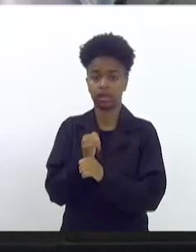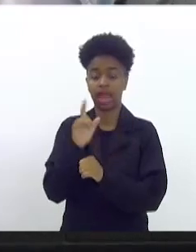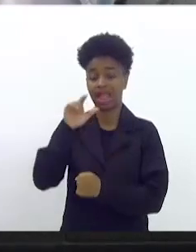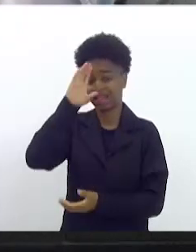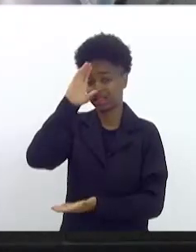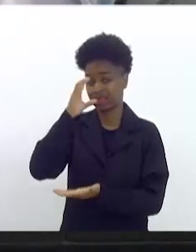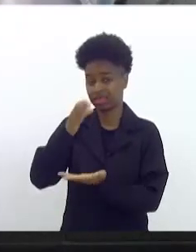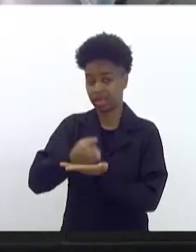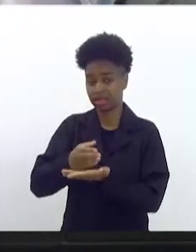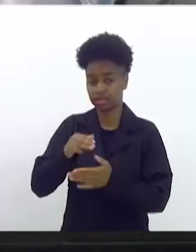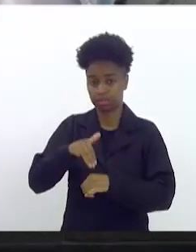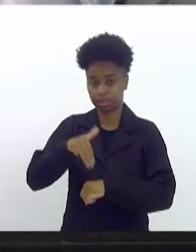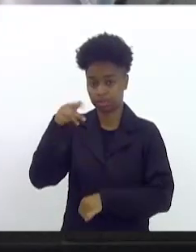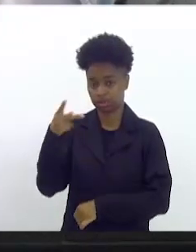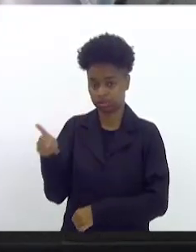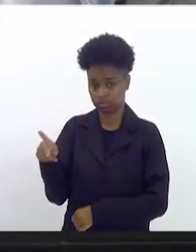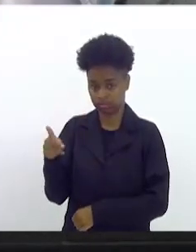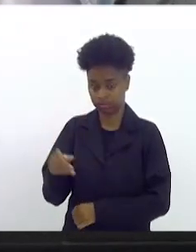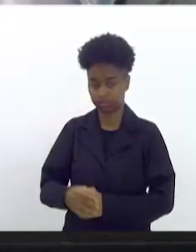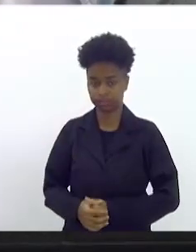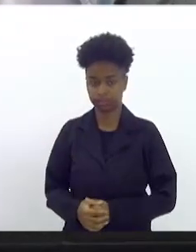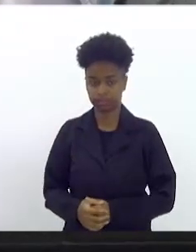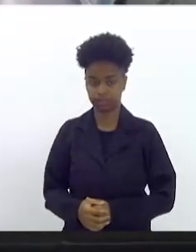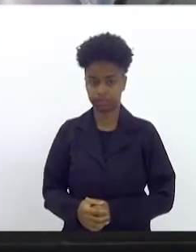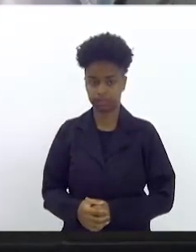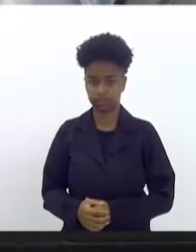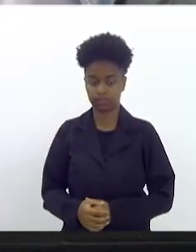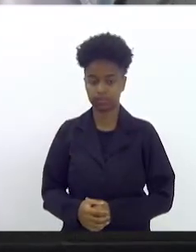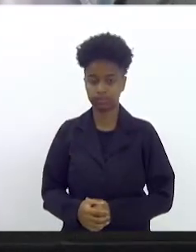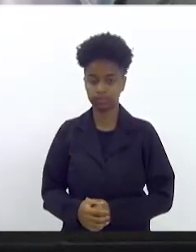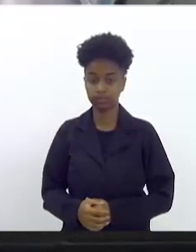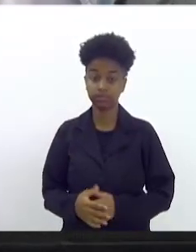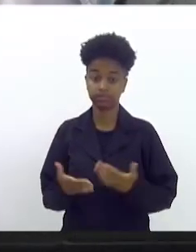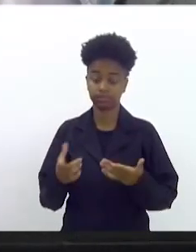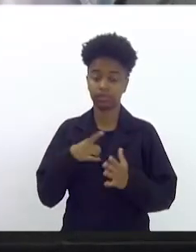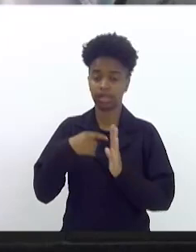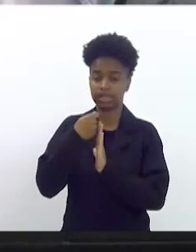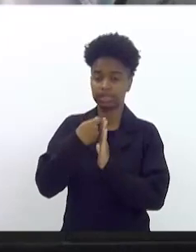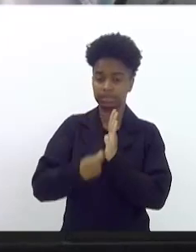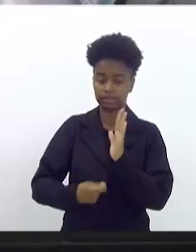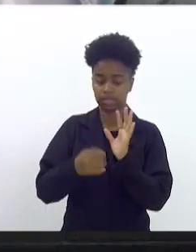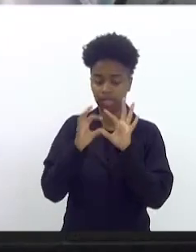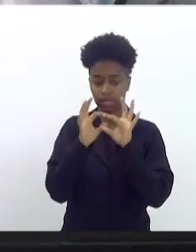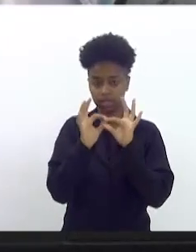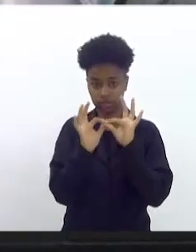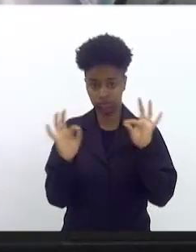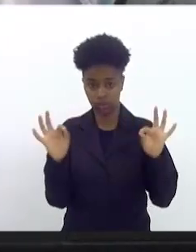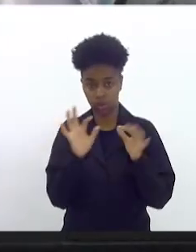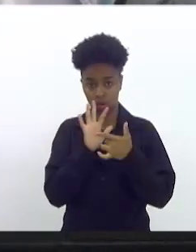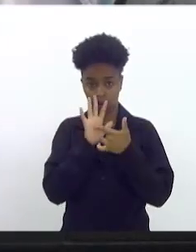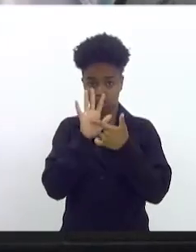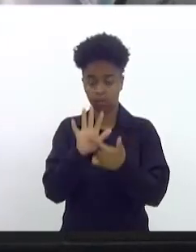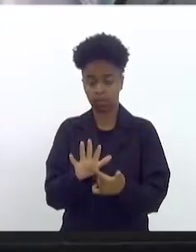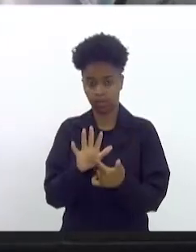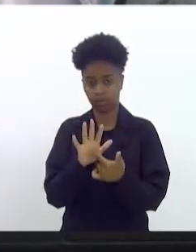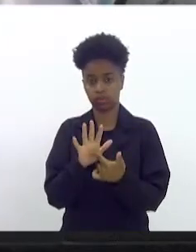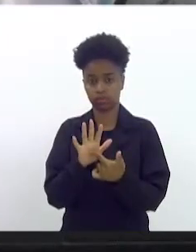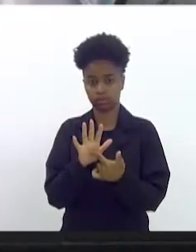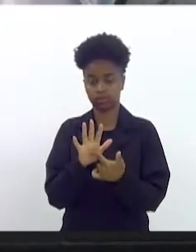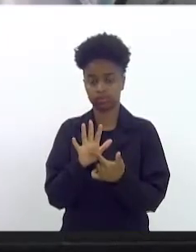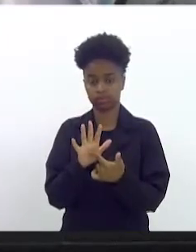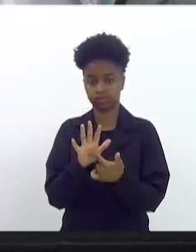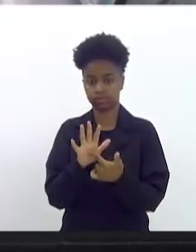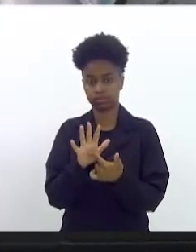de mestrado que ele fez. E nesse pequeno texto, ele mostra exatamente, né,